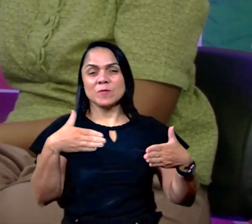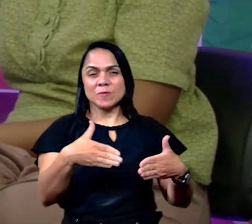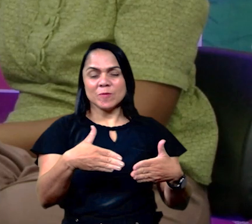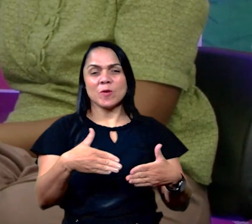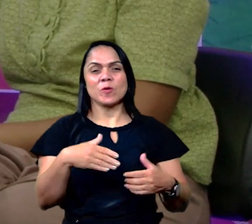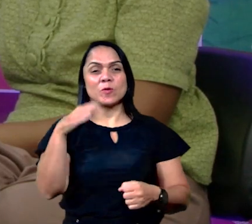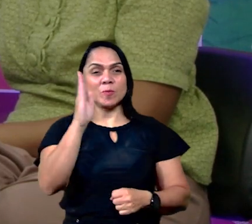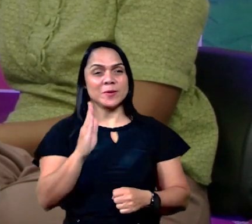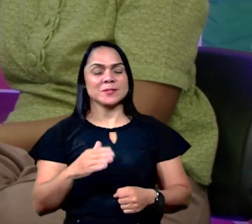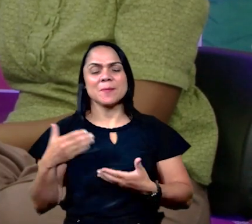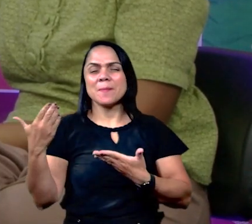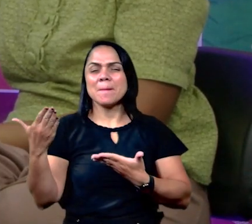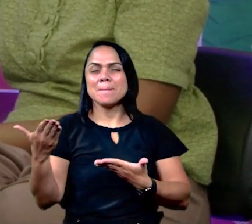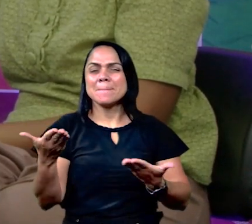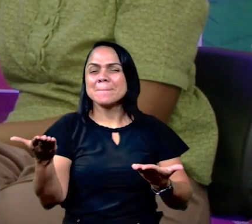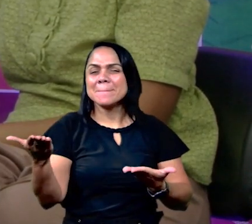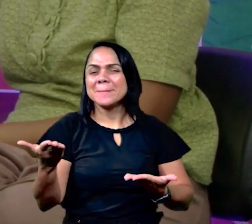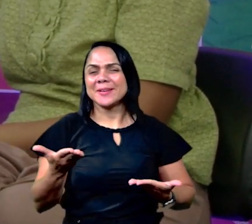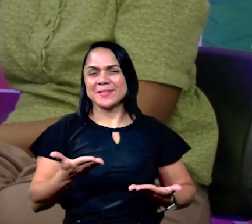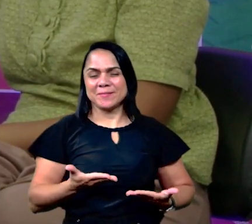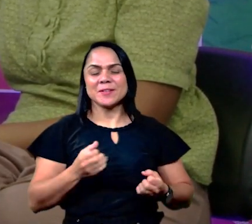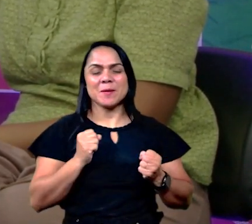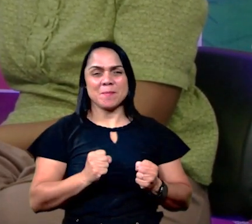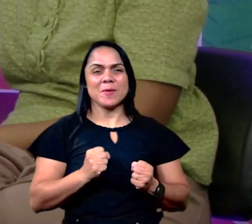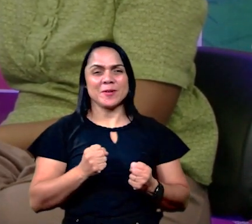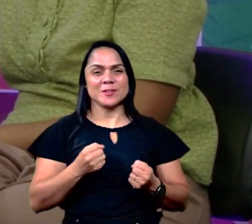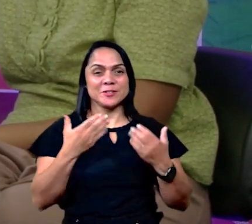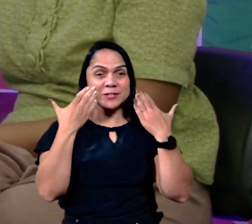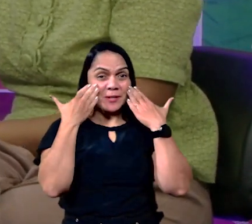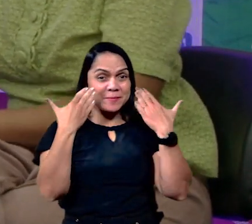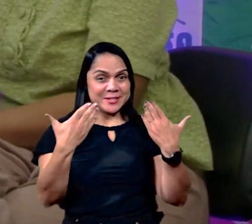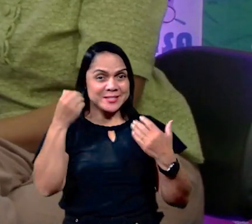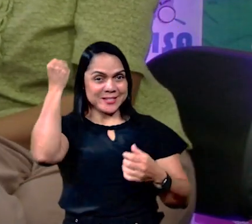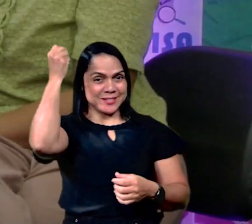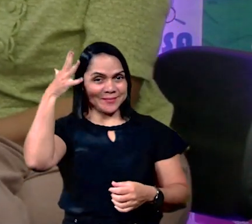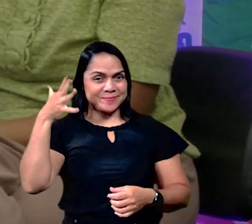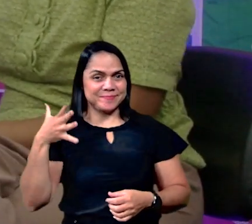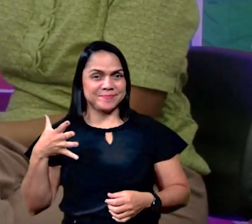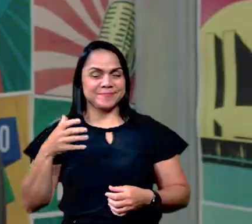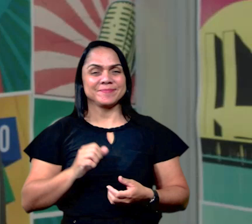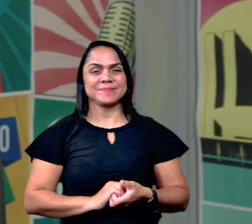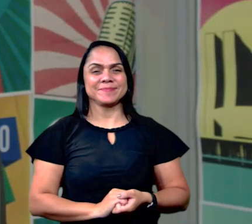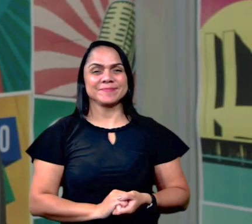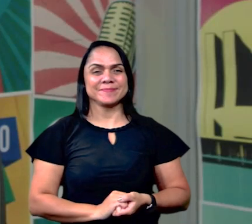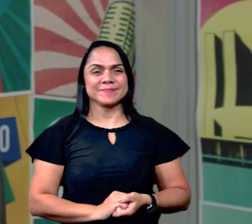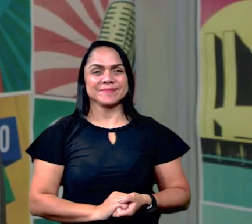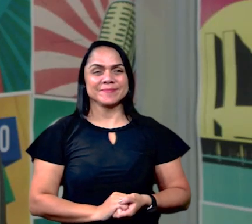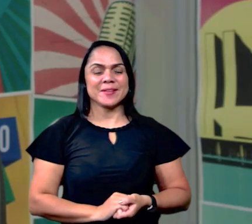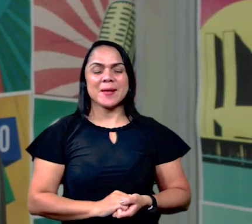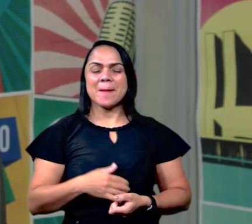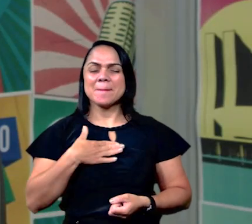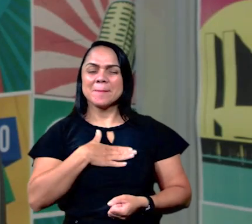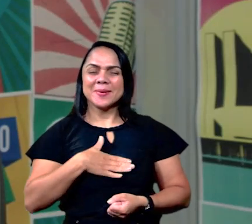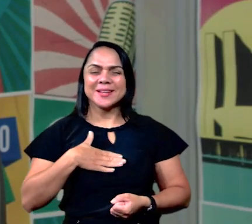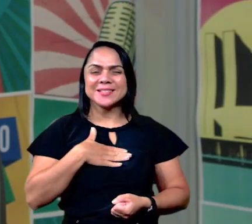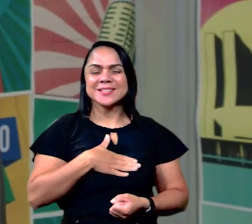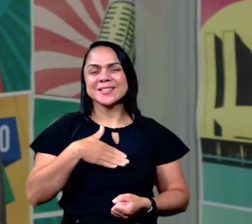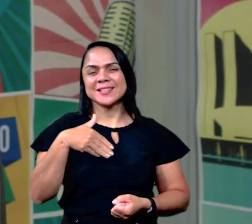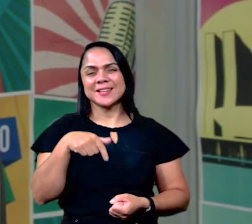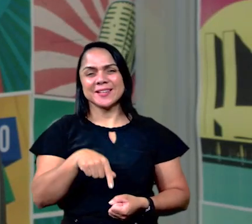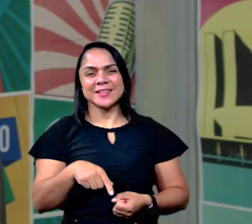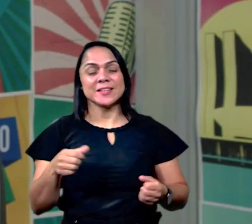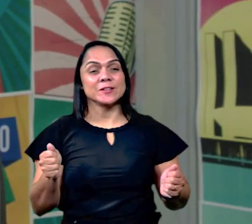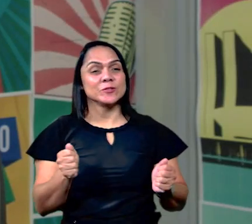muito bem-vinda, Tatiane. Você pode se apresentar, por favor, e fazer sua autoaudiodescrição? Bom, prazer estar aqui com